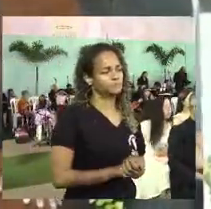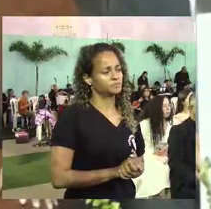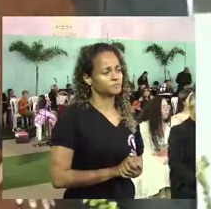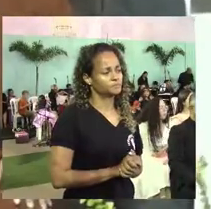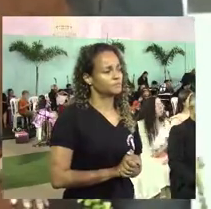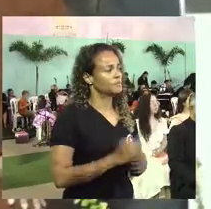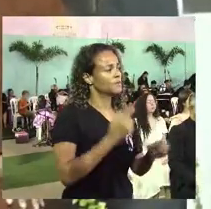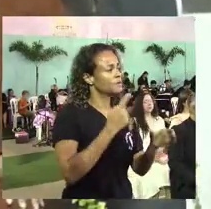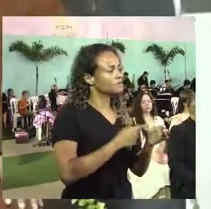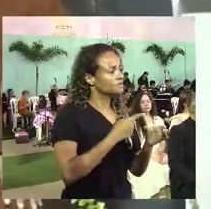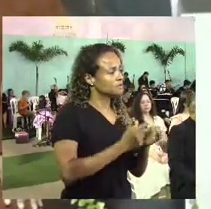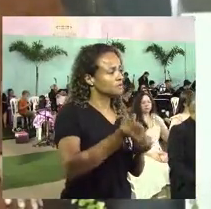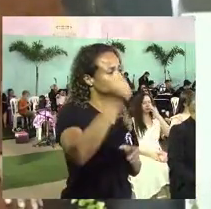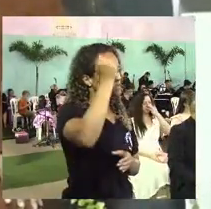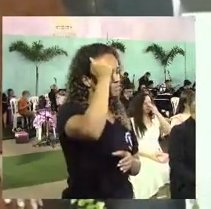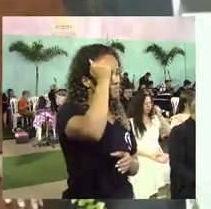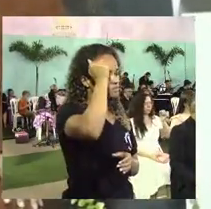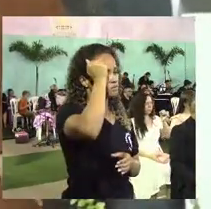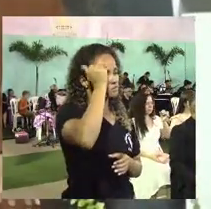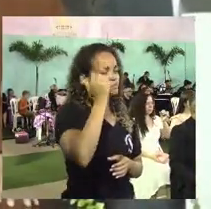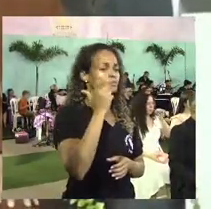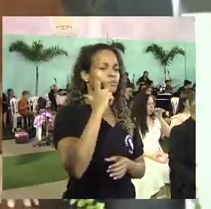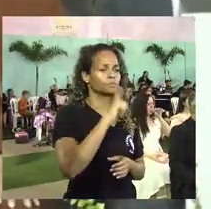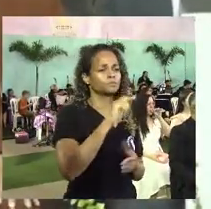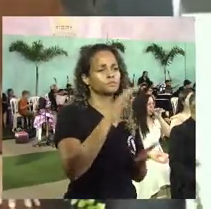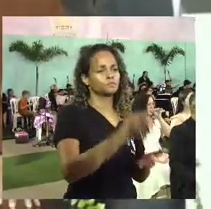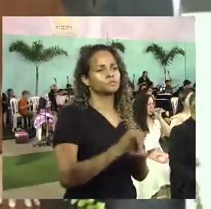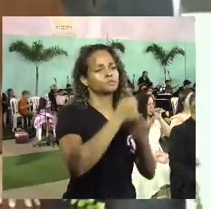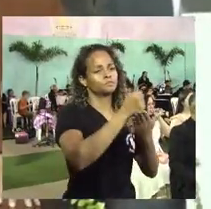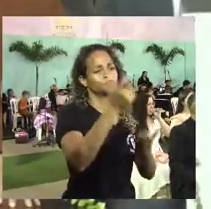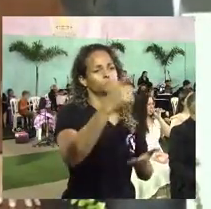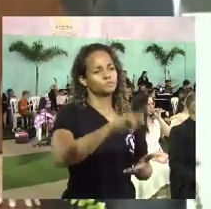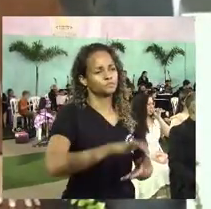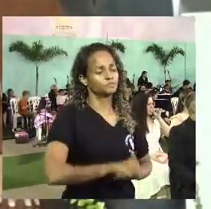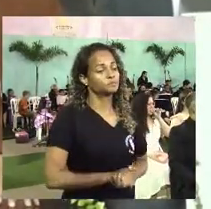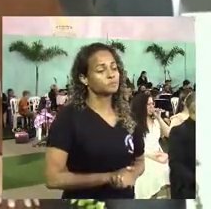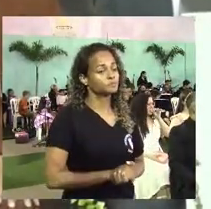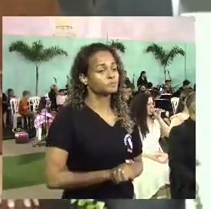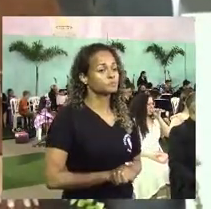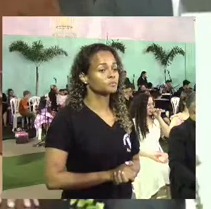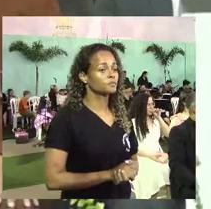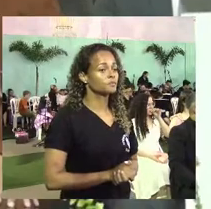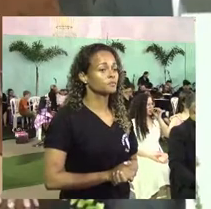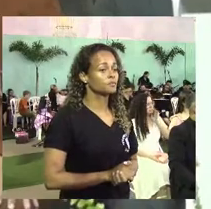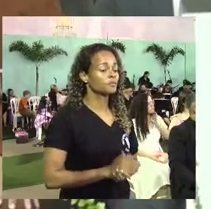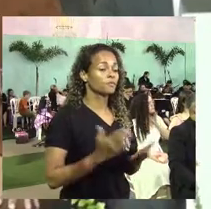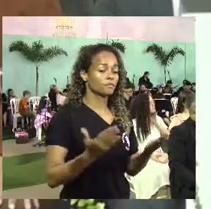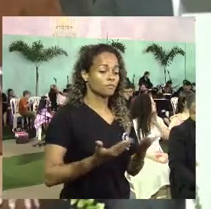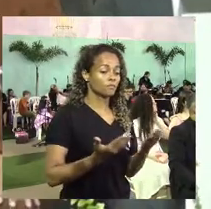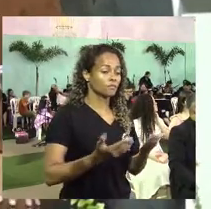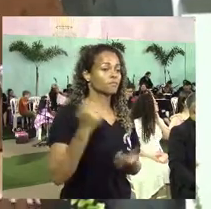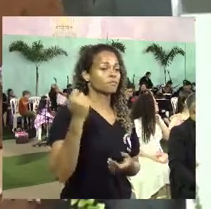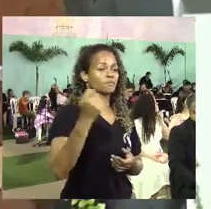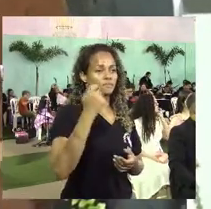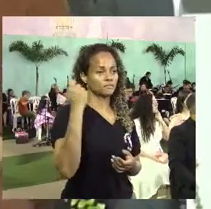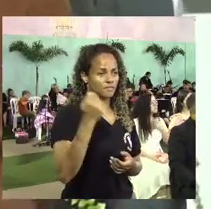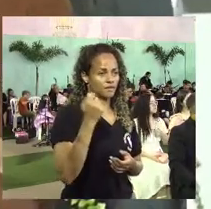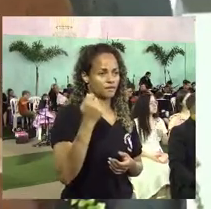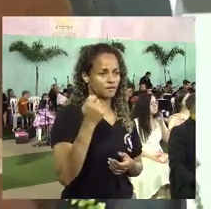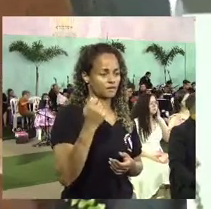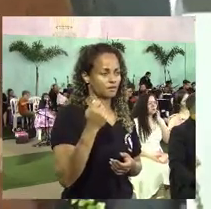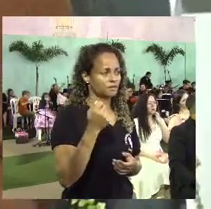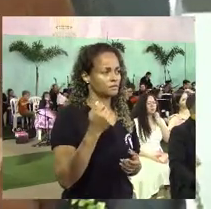se arrependeu se arrependeu apenas se arrependeu e agora chegou a vez de Ariquemes